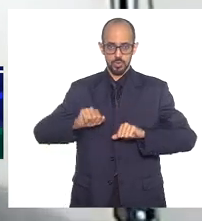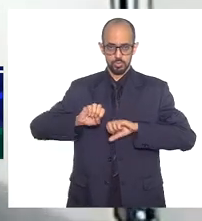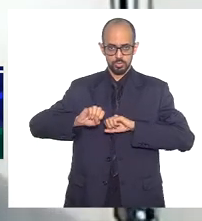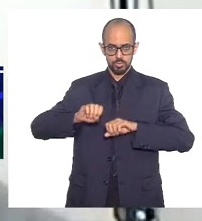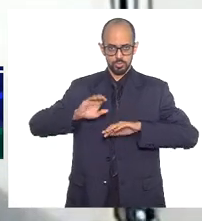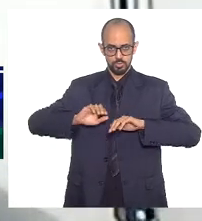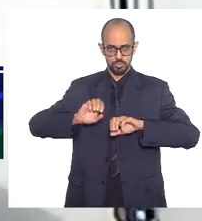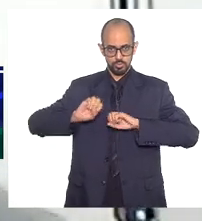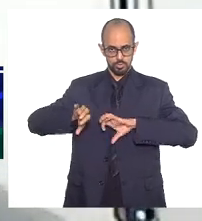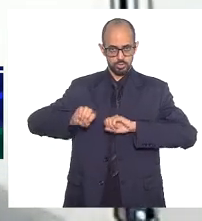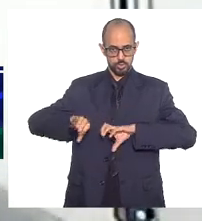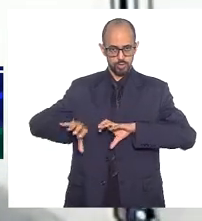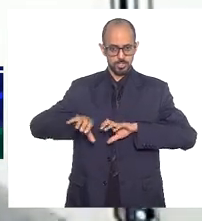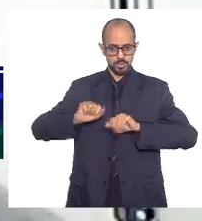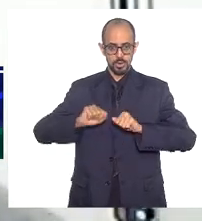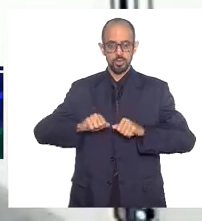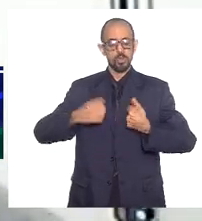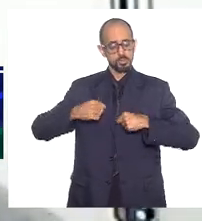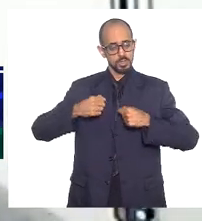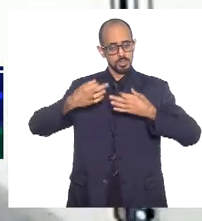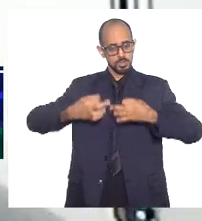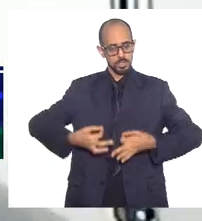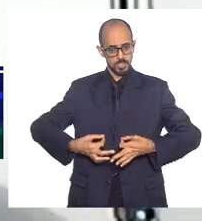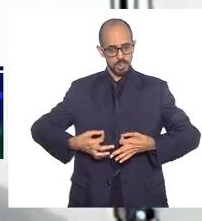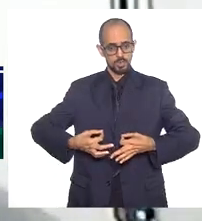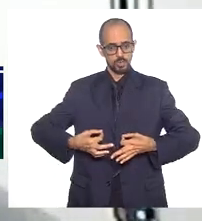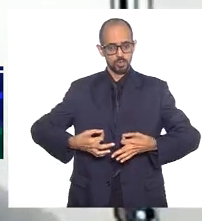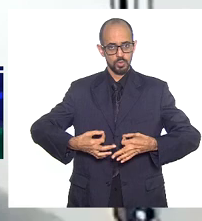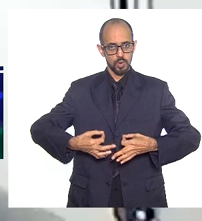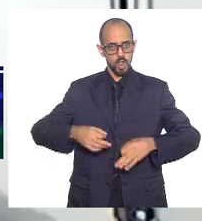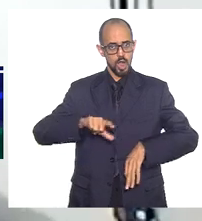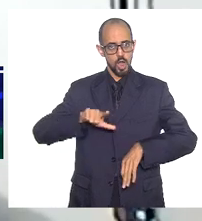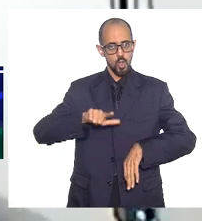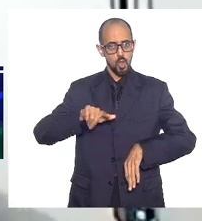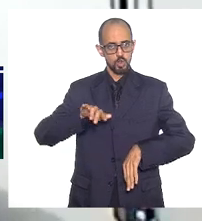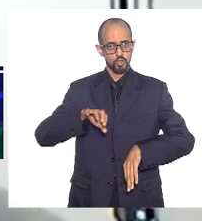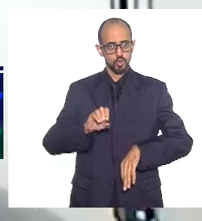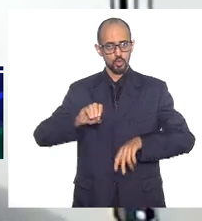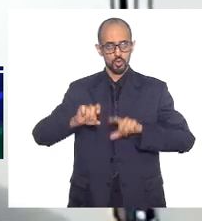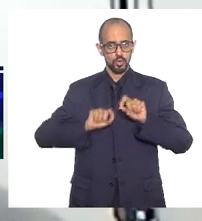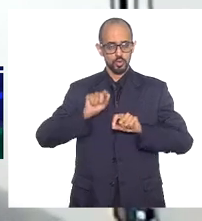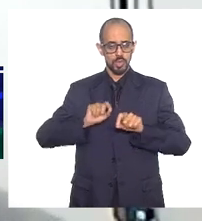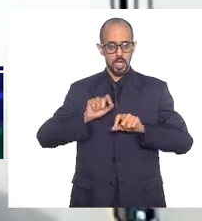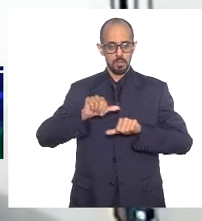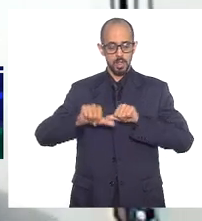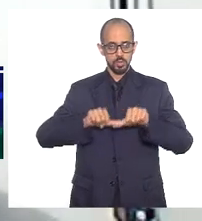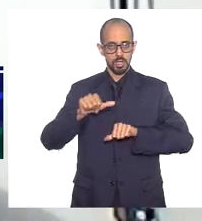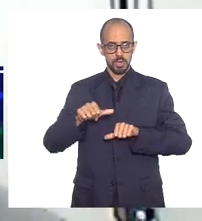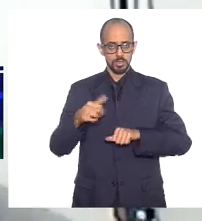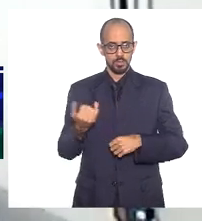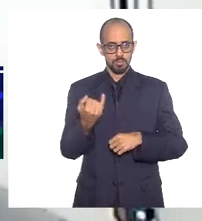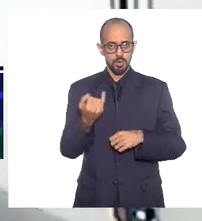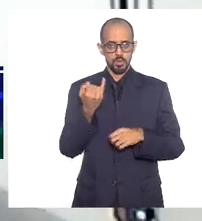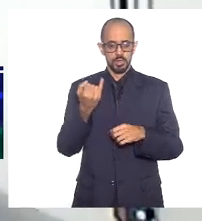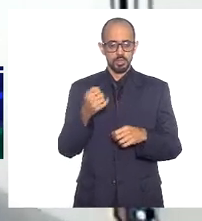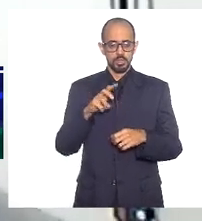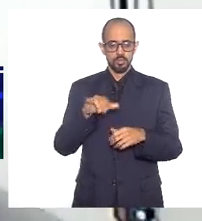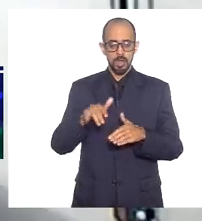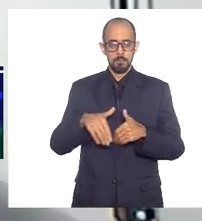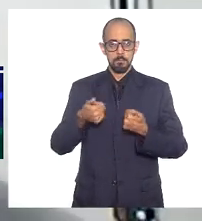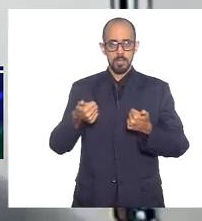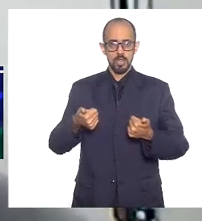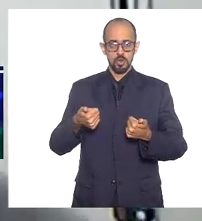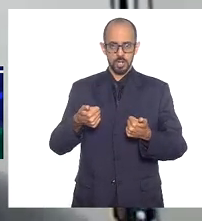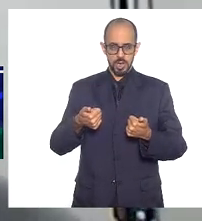ser tudo correto. Mas, obviamente, é uma alteração importante que vai melhorar